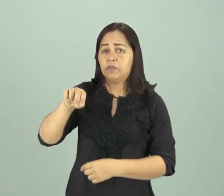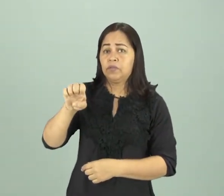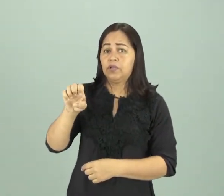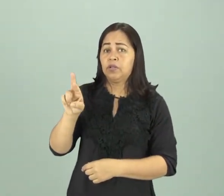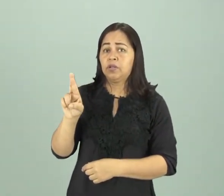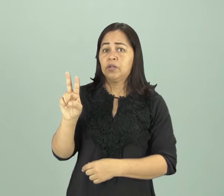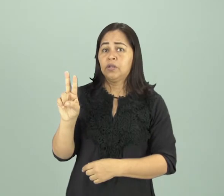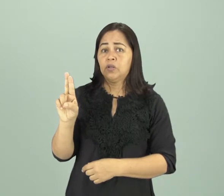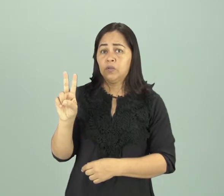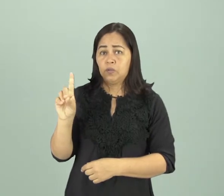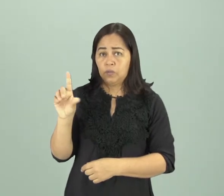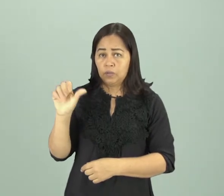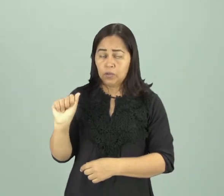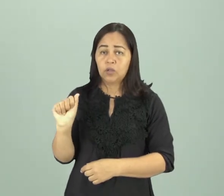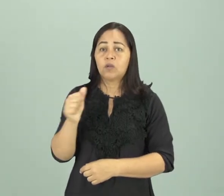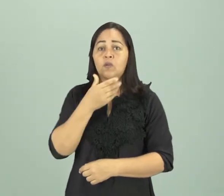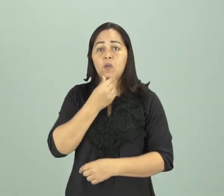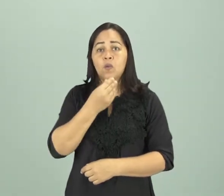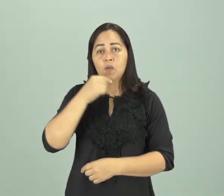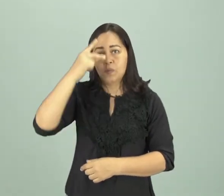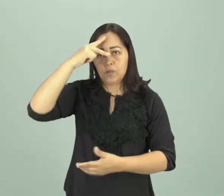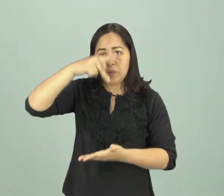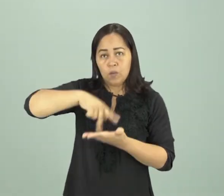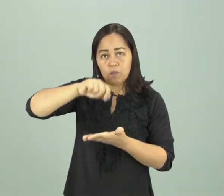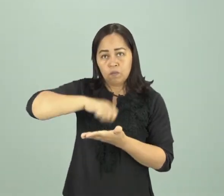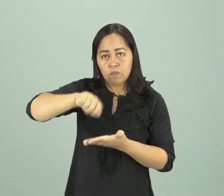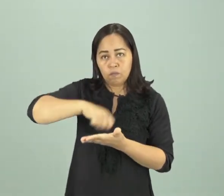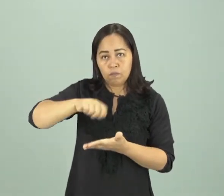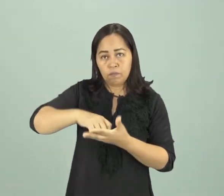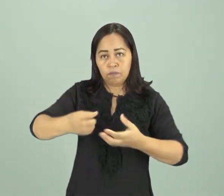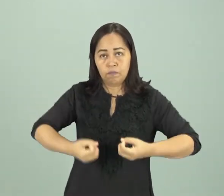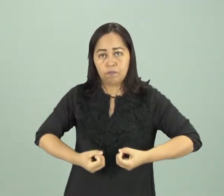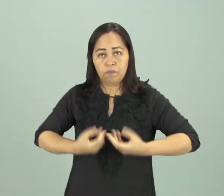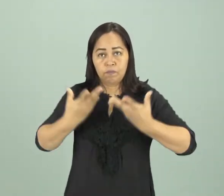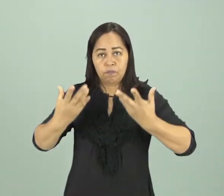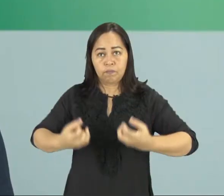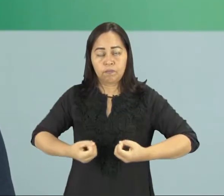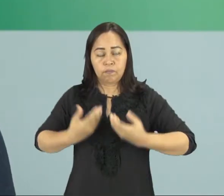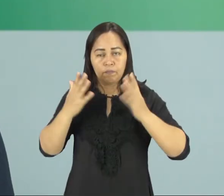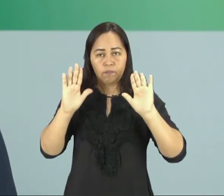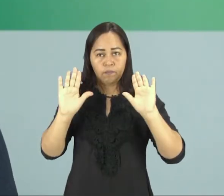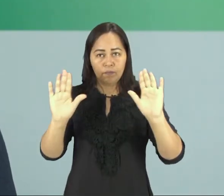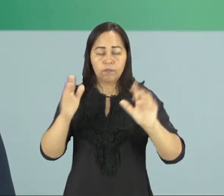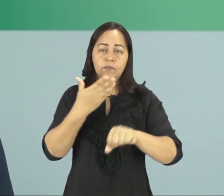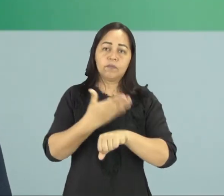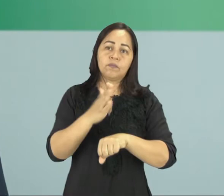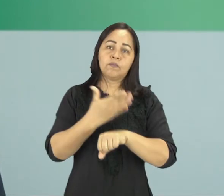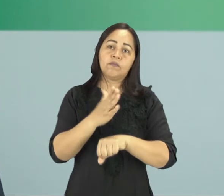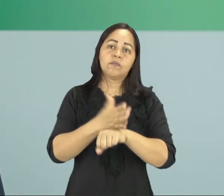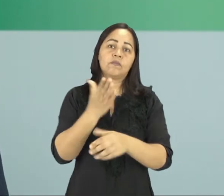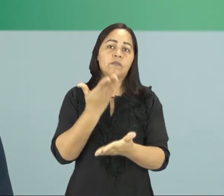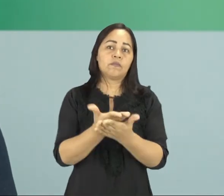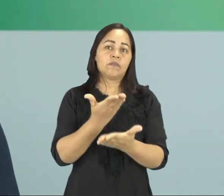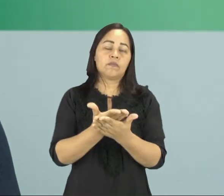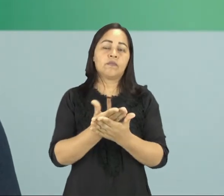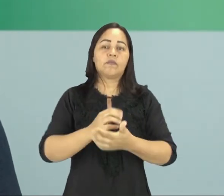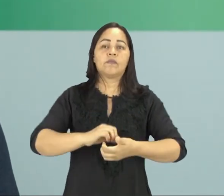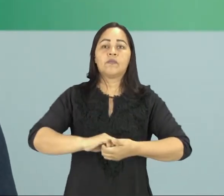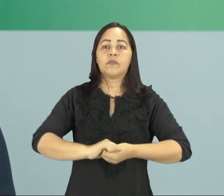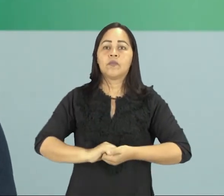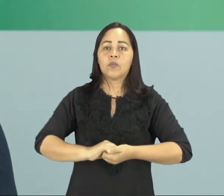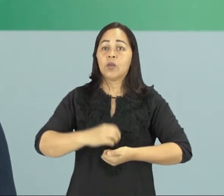muito importante de sua vida. Então, vamos agora para a prática de tudo aquilo que nós vimos durante essas aulas.